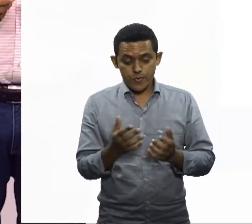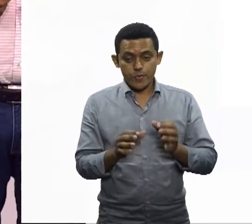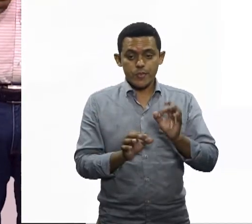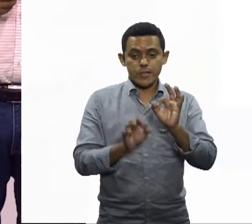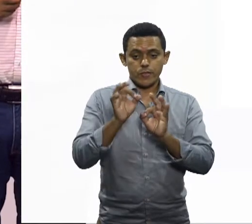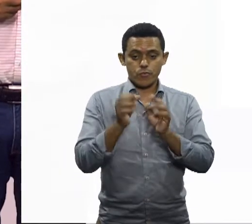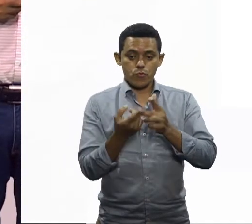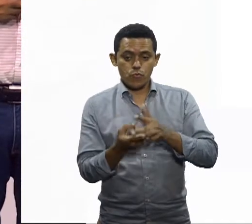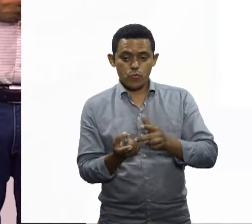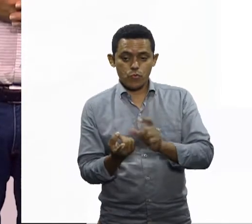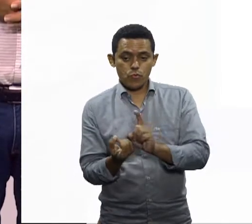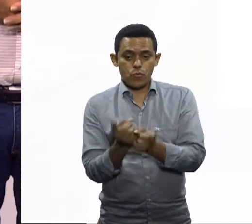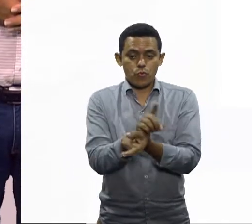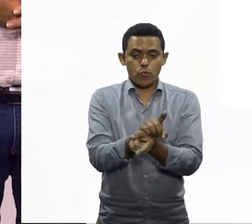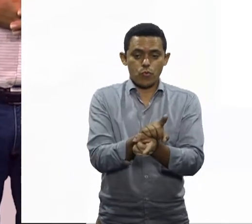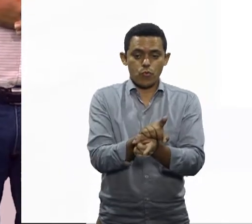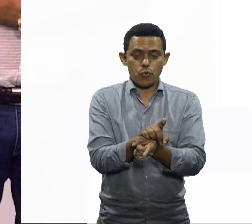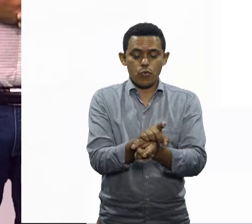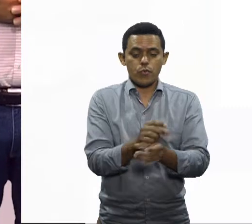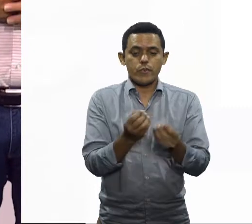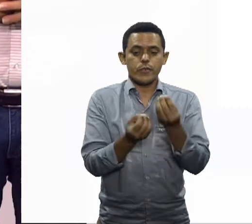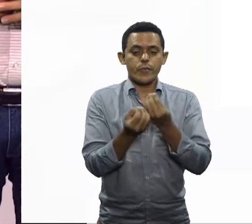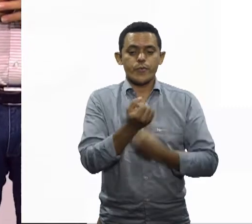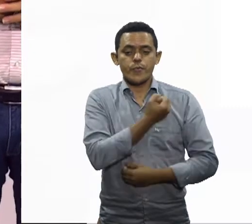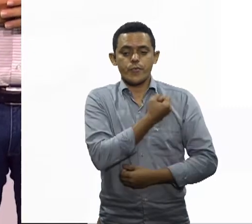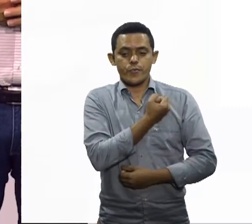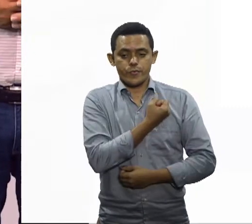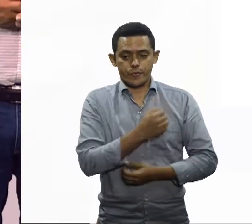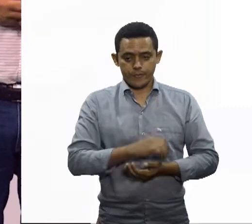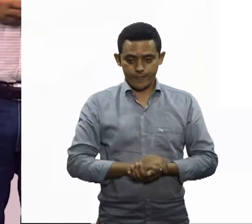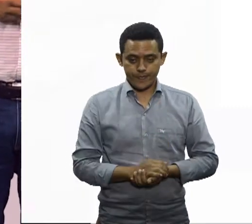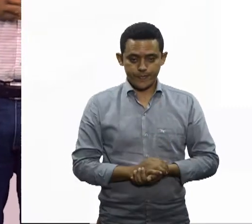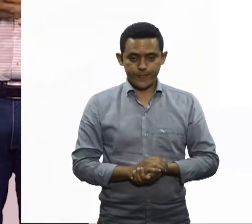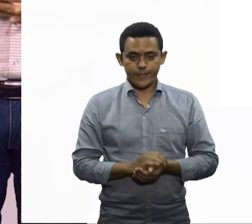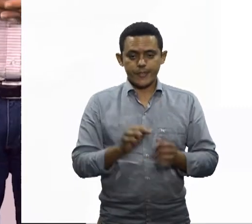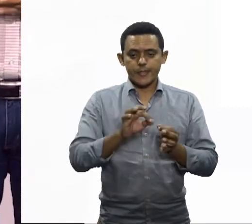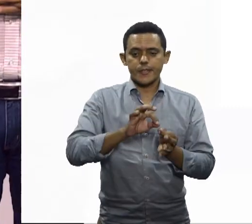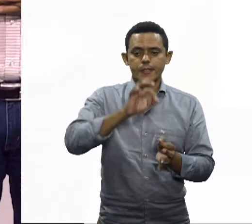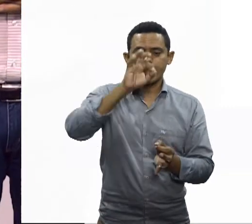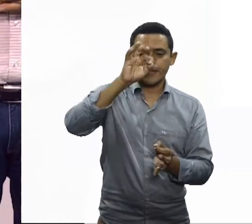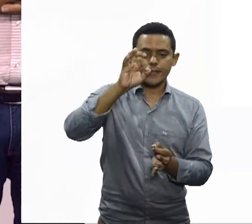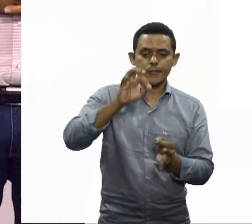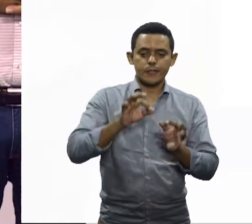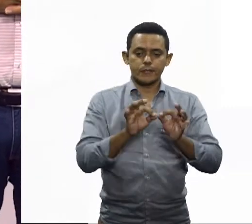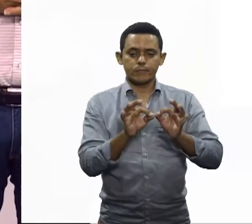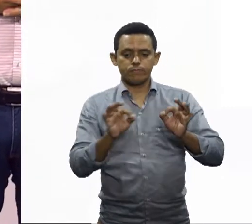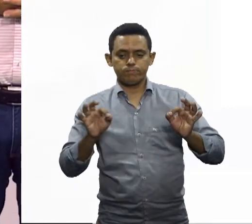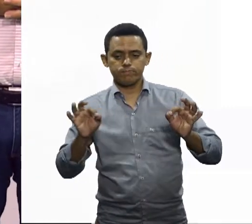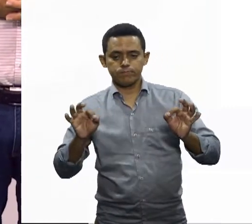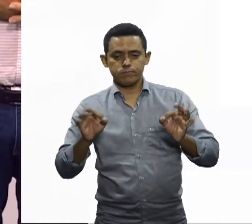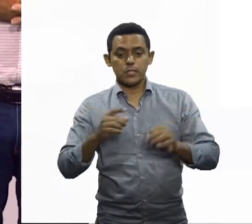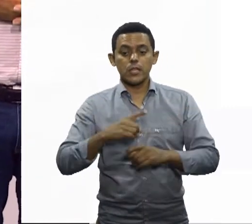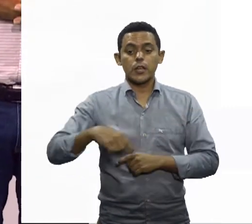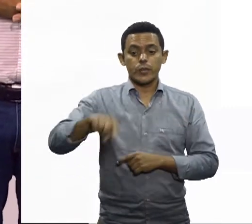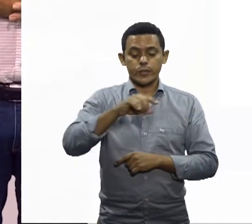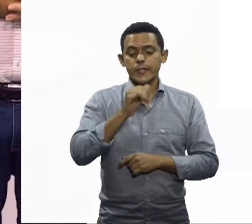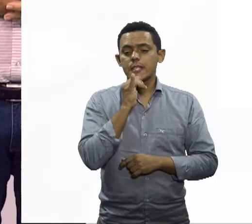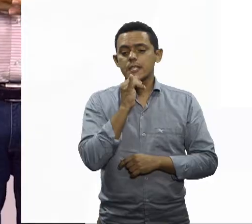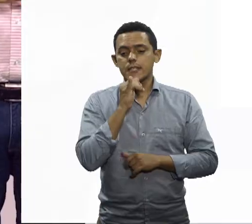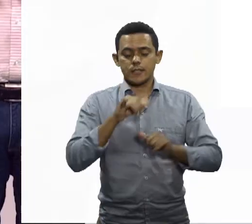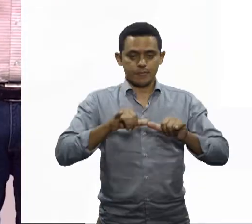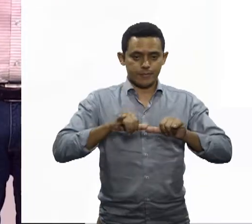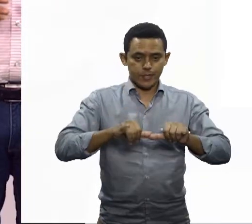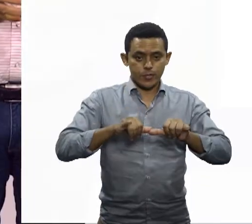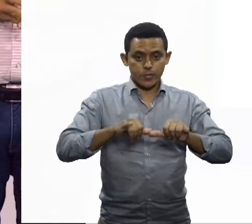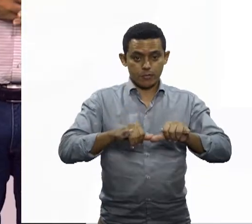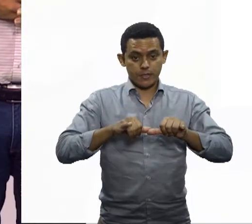Vamos lá. Então, na próxima aula, é o seguinte, unidade de medidas. Toda vez que nós chegamos num supermercado, deparamos